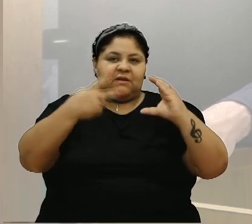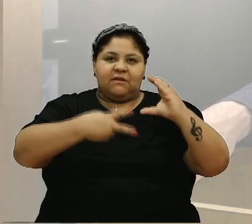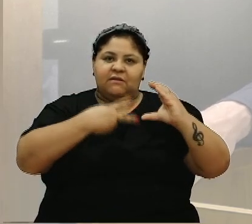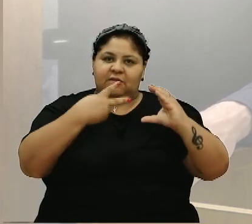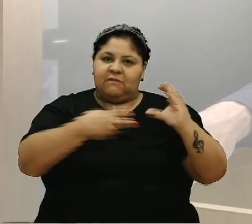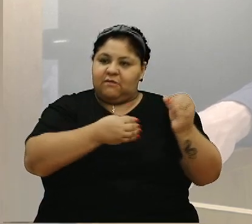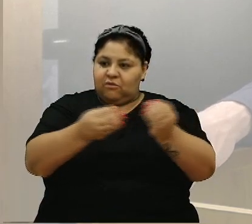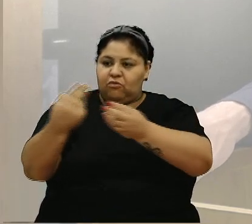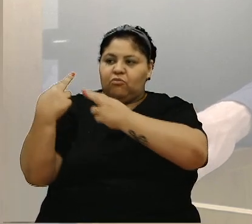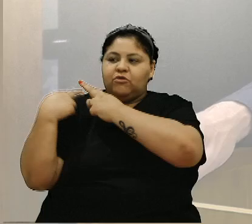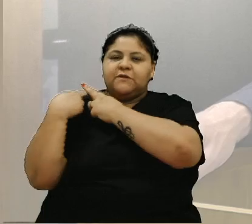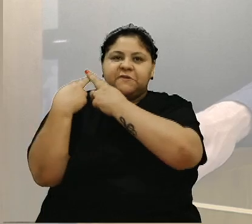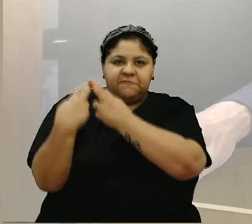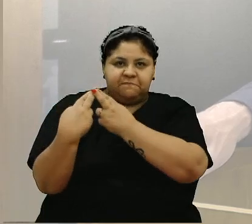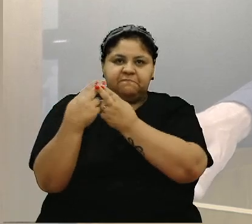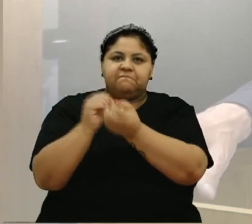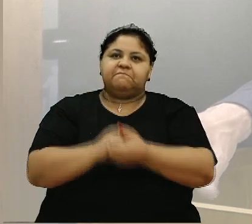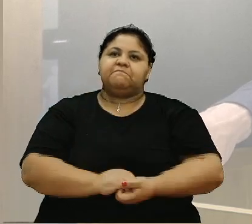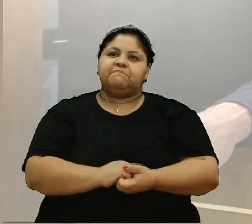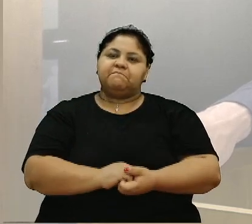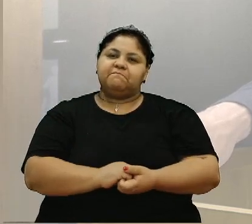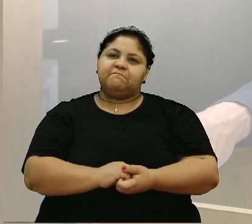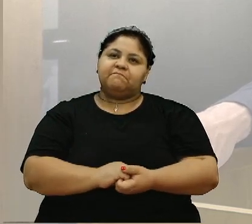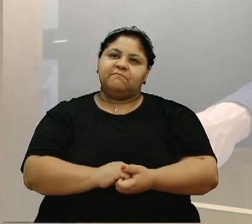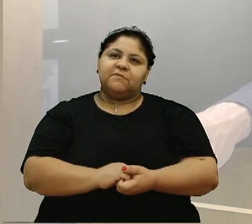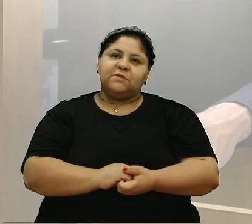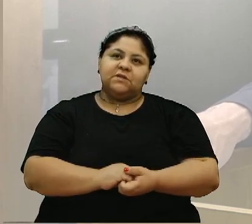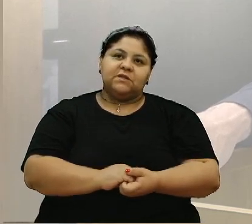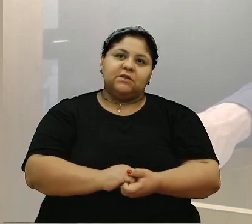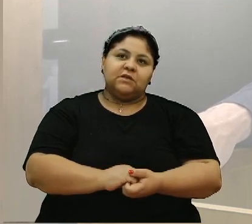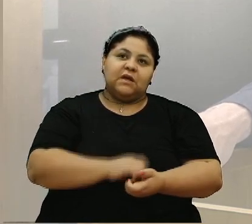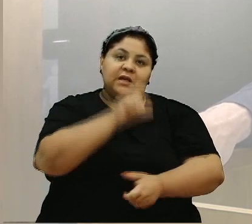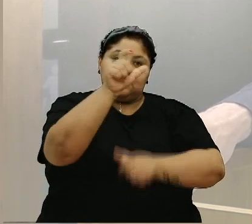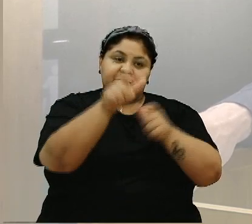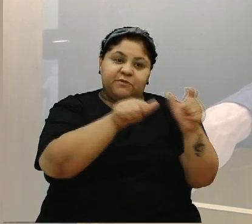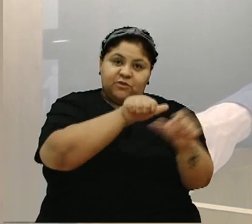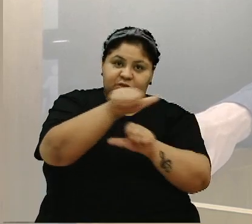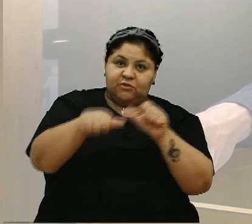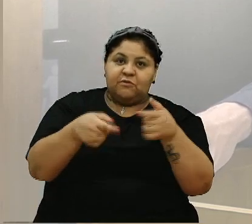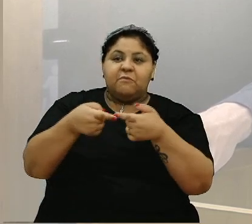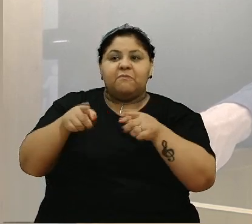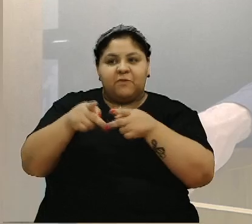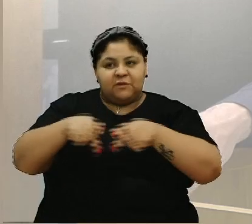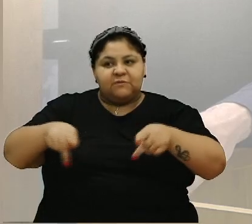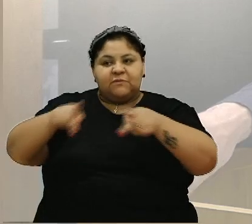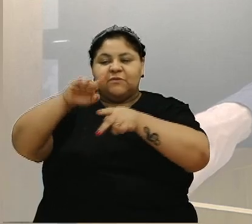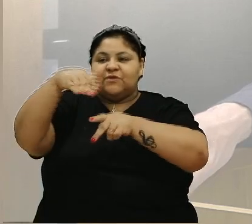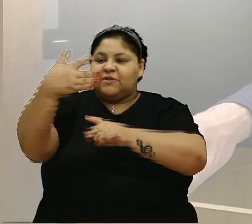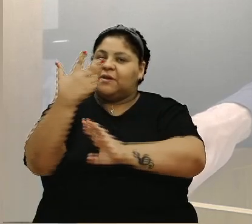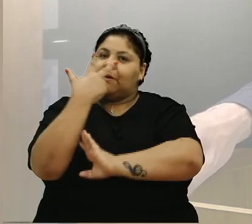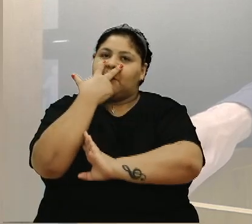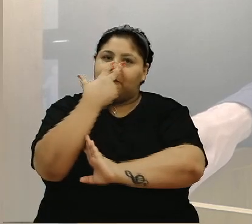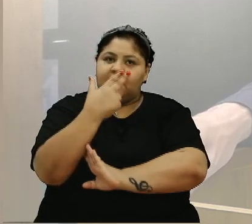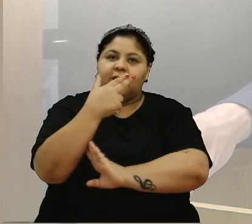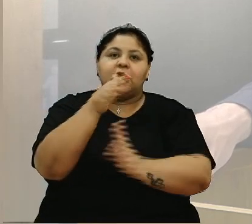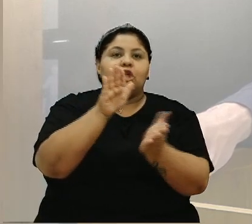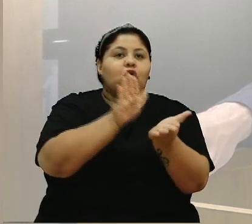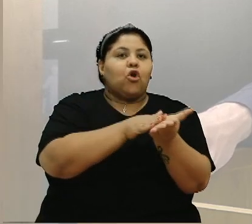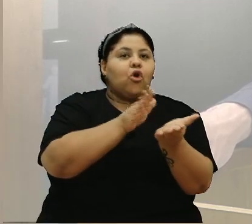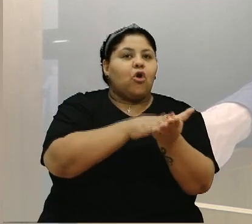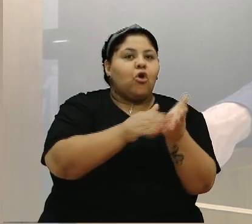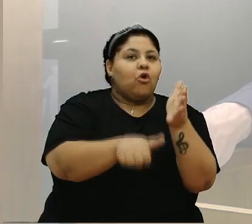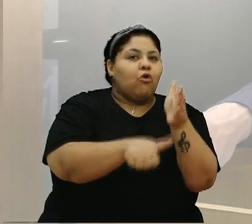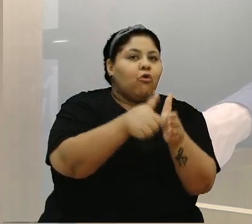muita responsabilidade aqui. As peças mudam, mas a população ali fora é a mesma, que cobra